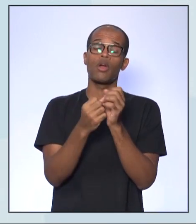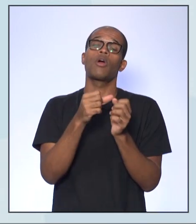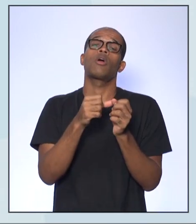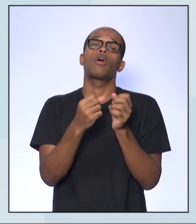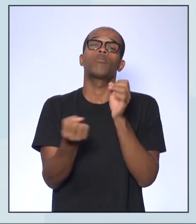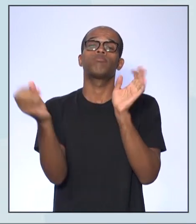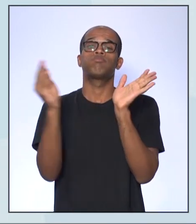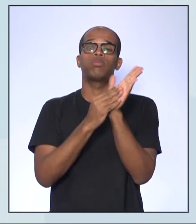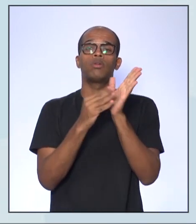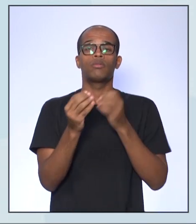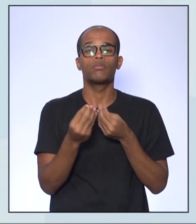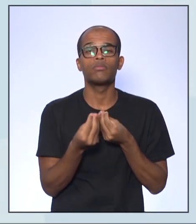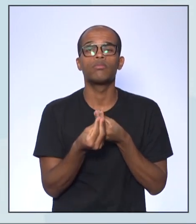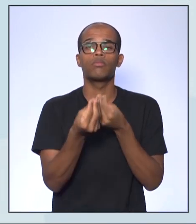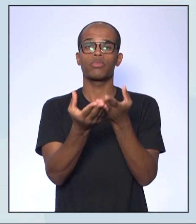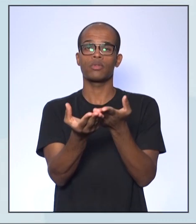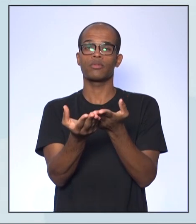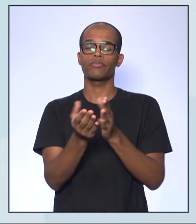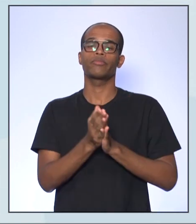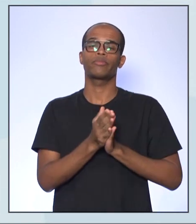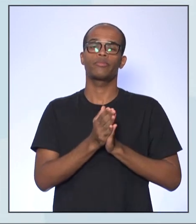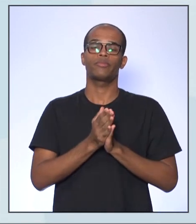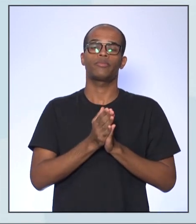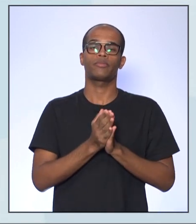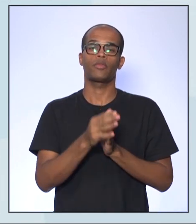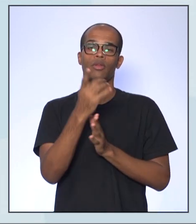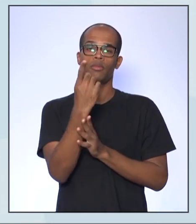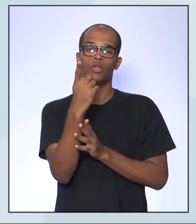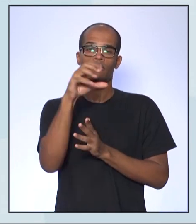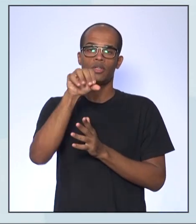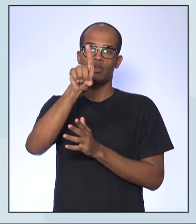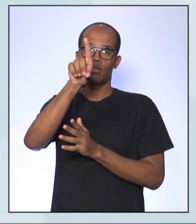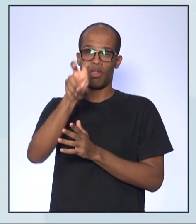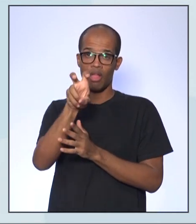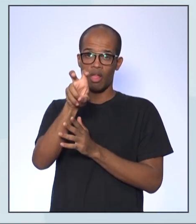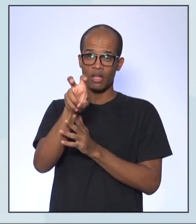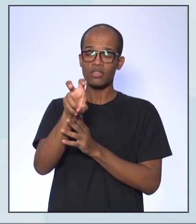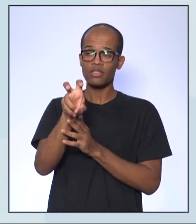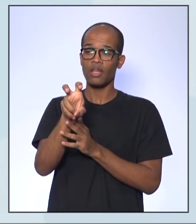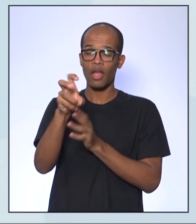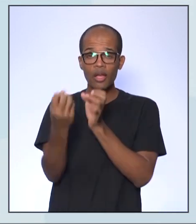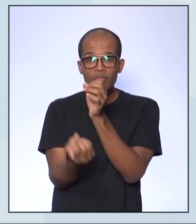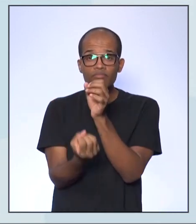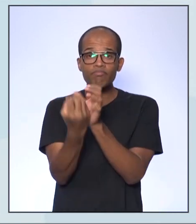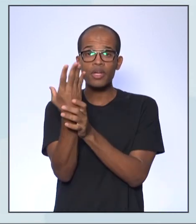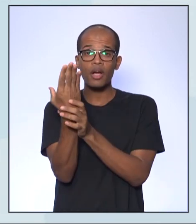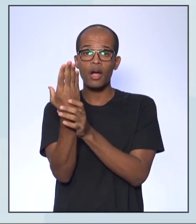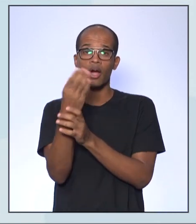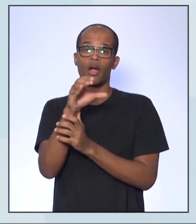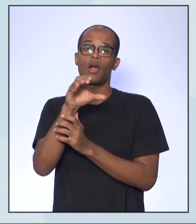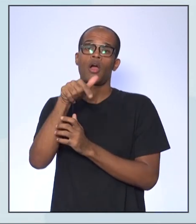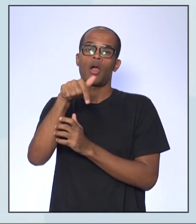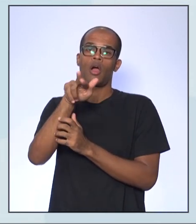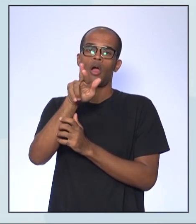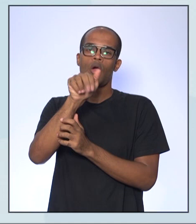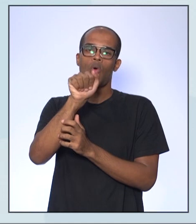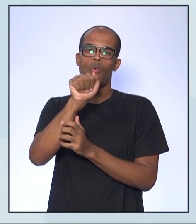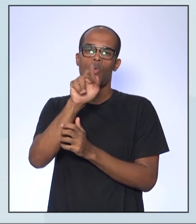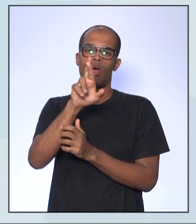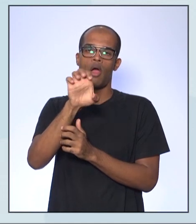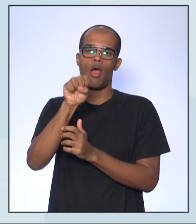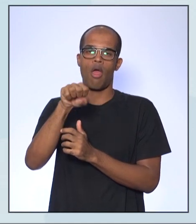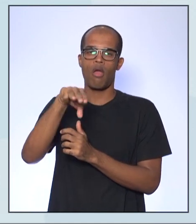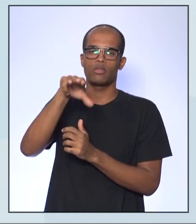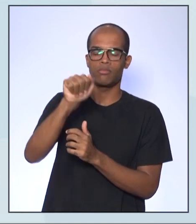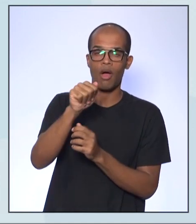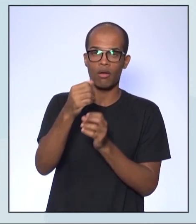Isaías Caminha. Em 1915, lançou sua obra-prima, Triste Fim de Policarpo Quaresma, em que faz uma descrição da vida